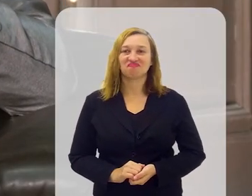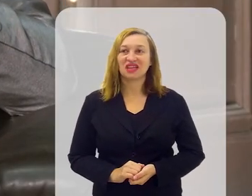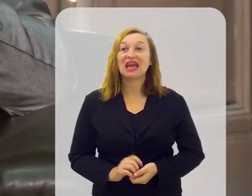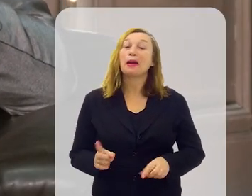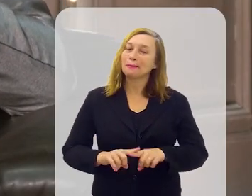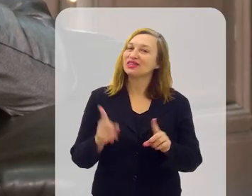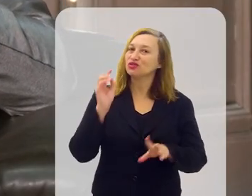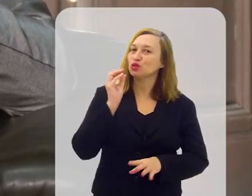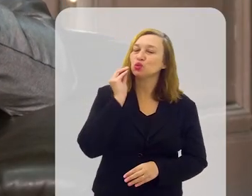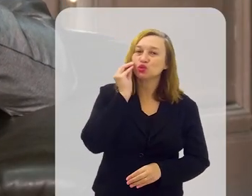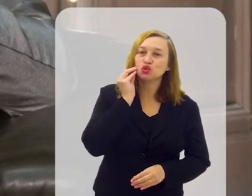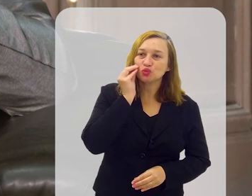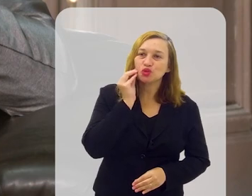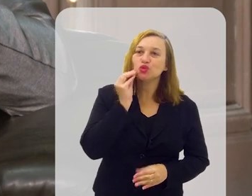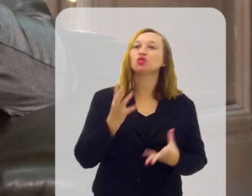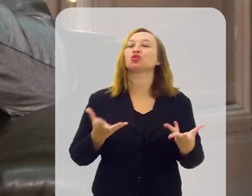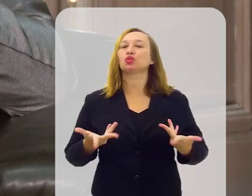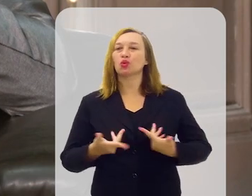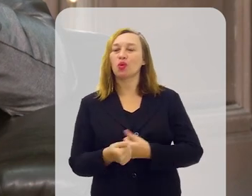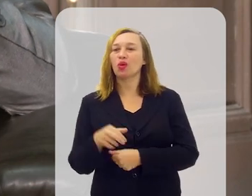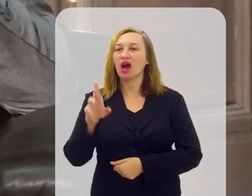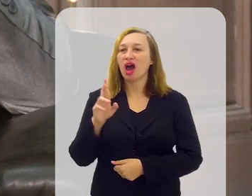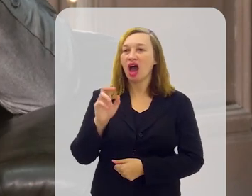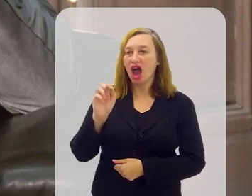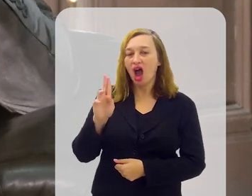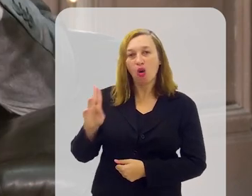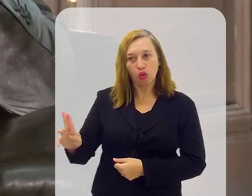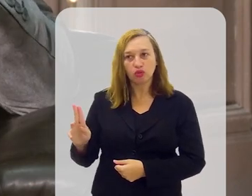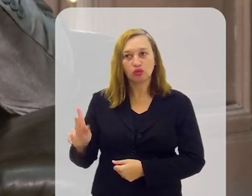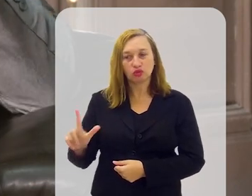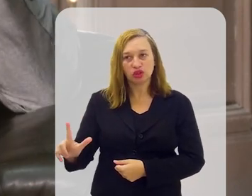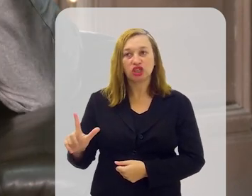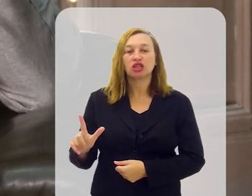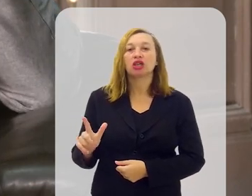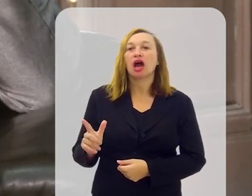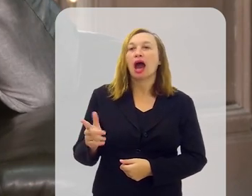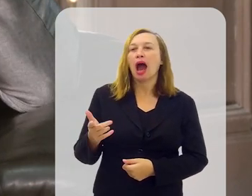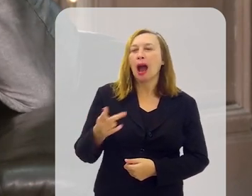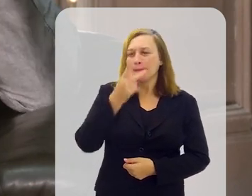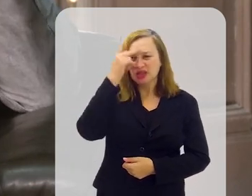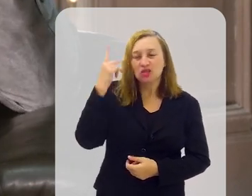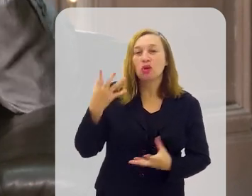Não deu certo, mas foi uma experiência maravilhosa. Raul Gil, uma pessoa super simpática. Muito simpática. Quero mandar